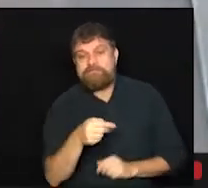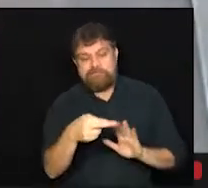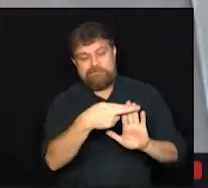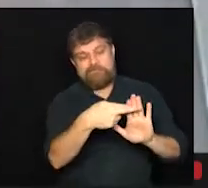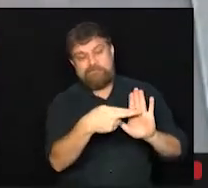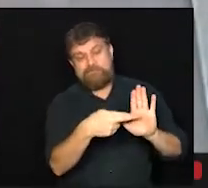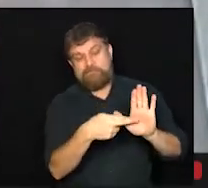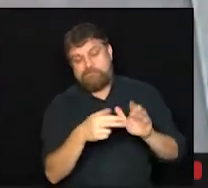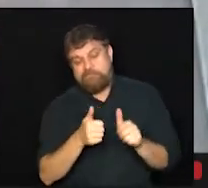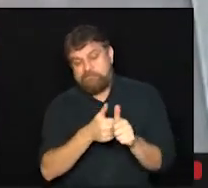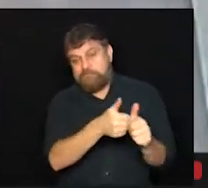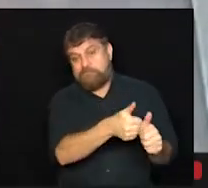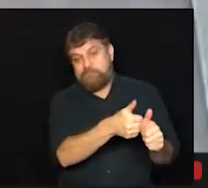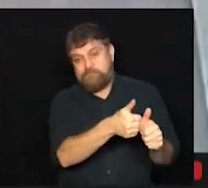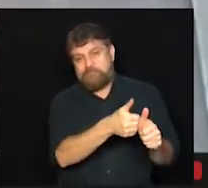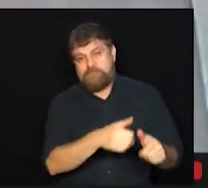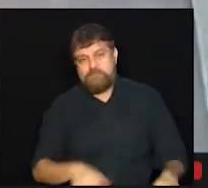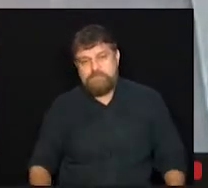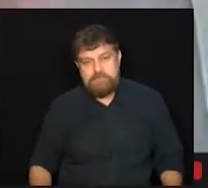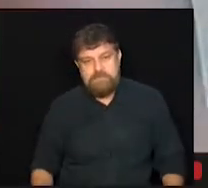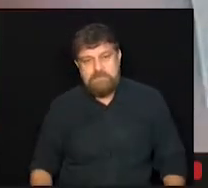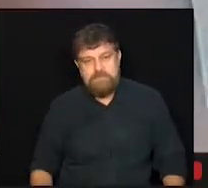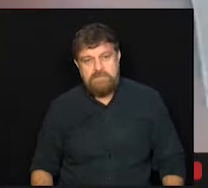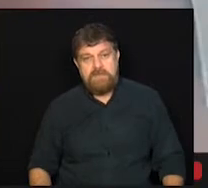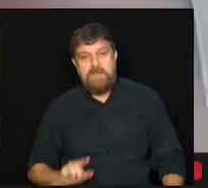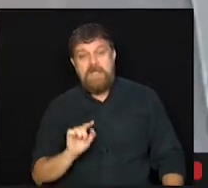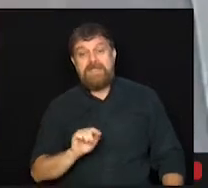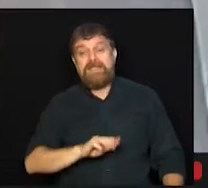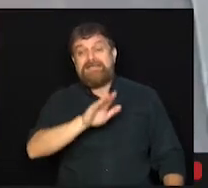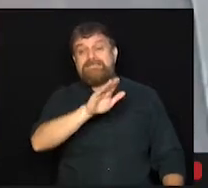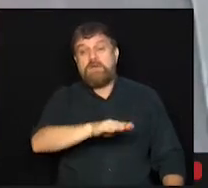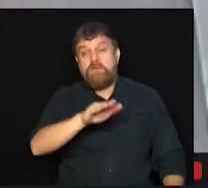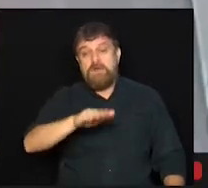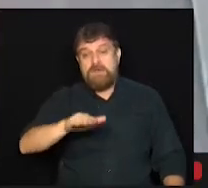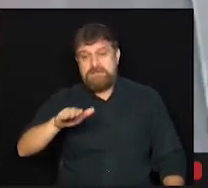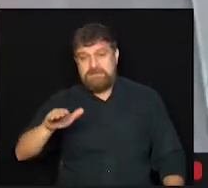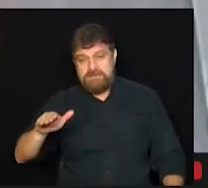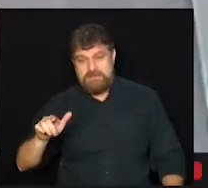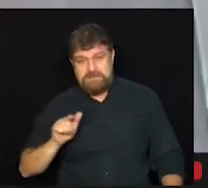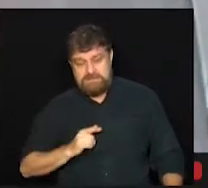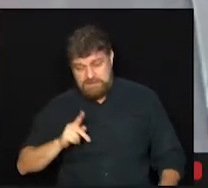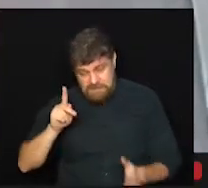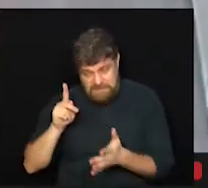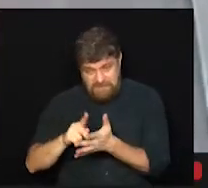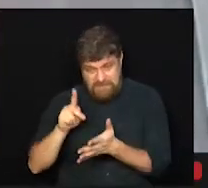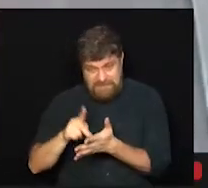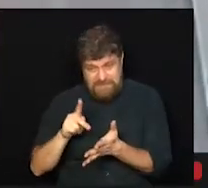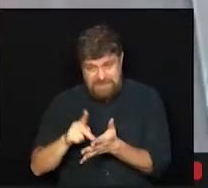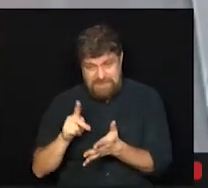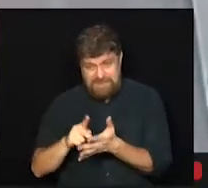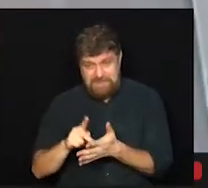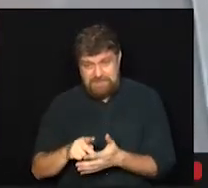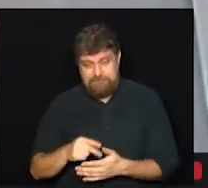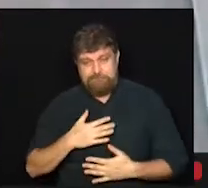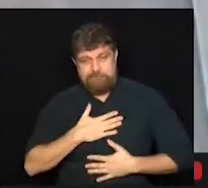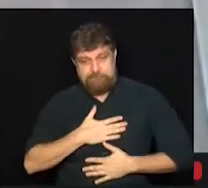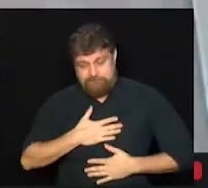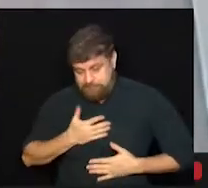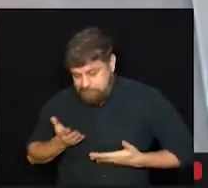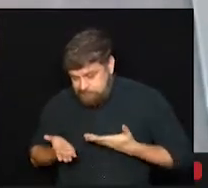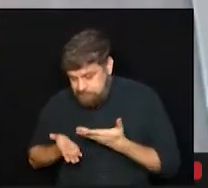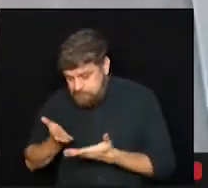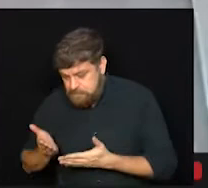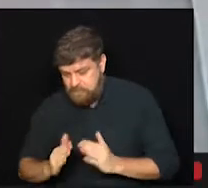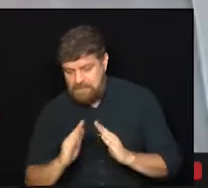ser seguido? E quem são essas crianças que, de fato, se beneficiam mais de estarem